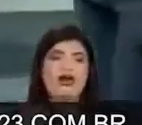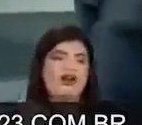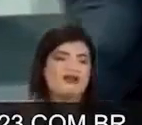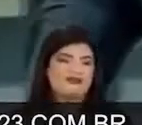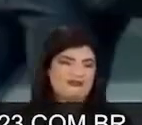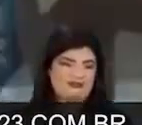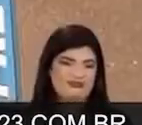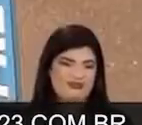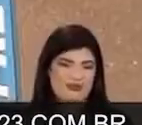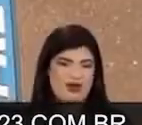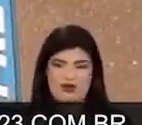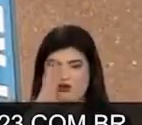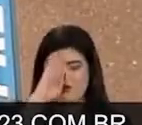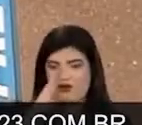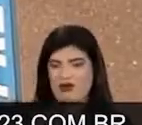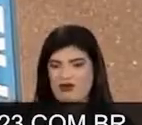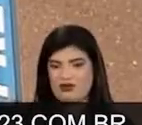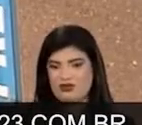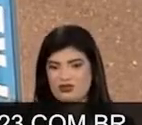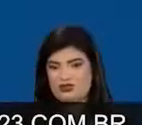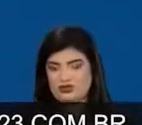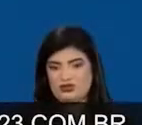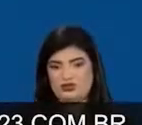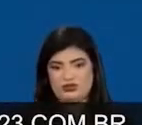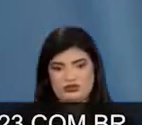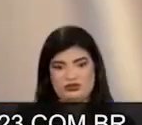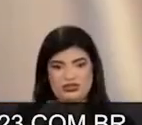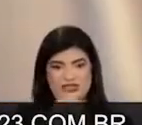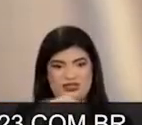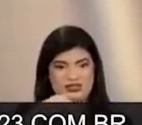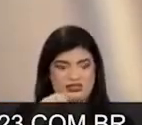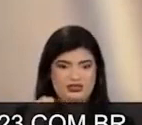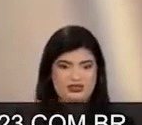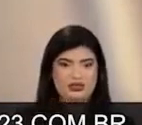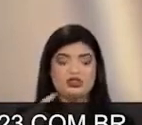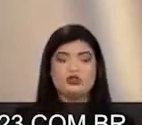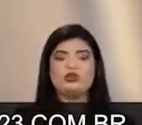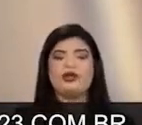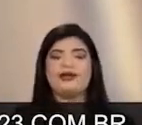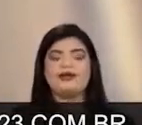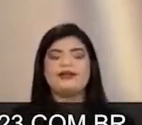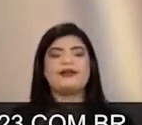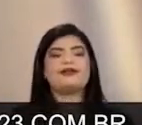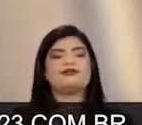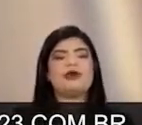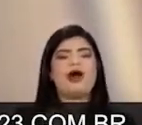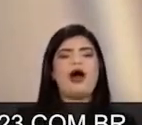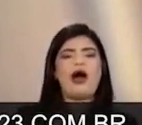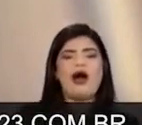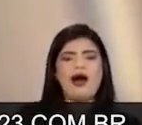e pensionistas do Instituto Nacional do Seguro Social, o INSS. Eles estão esperando os processos há